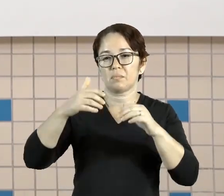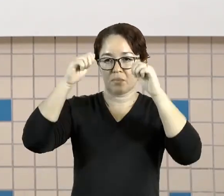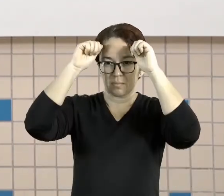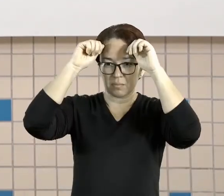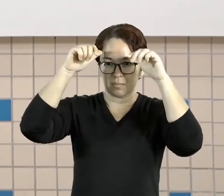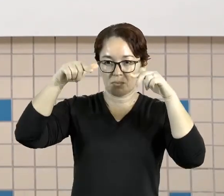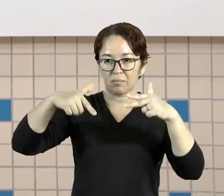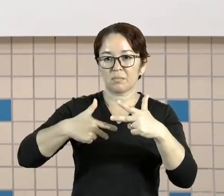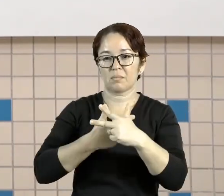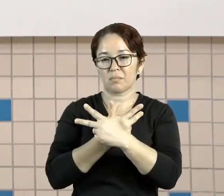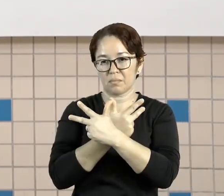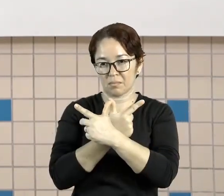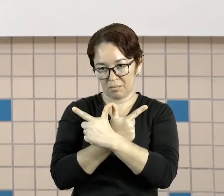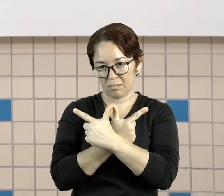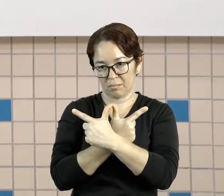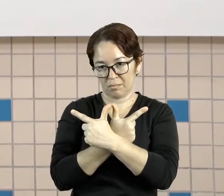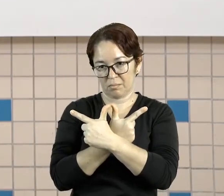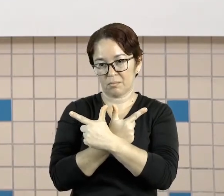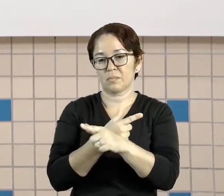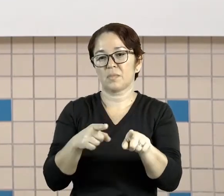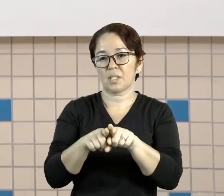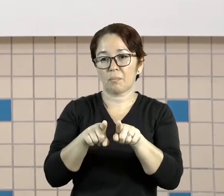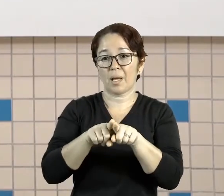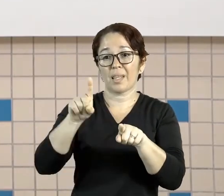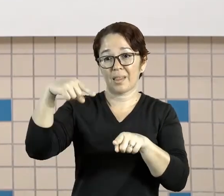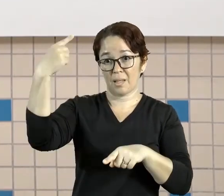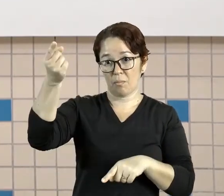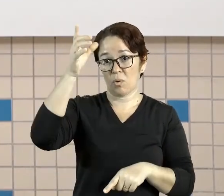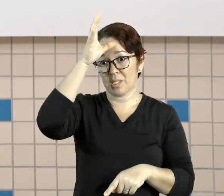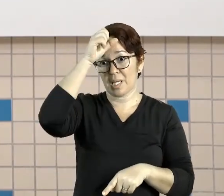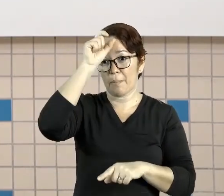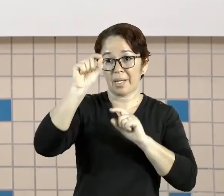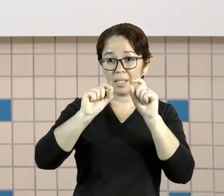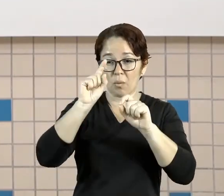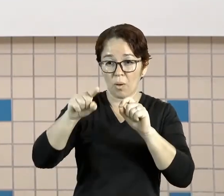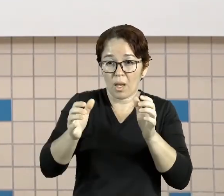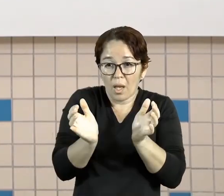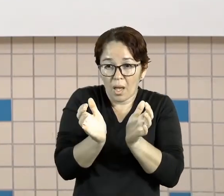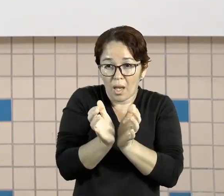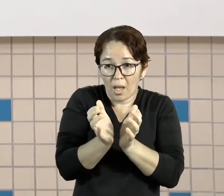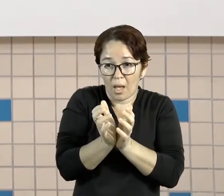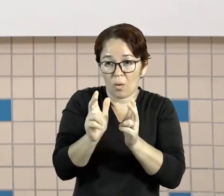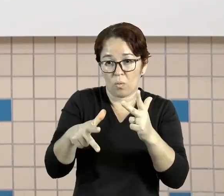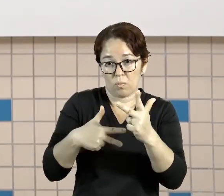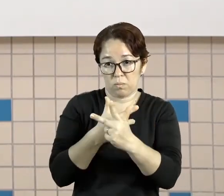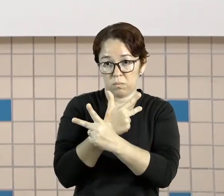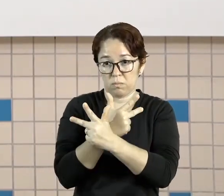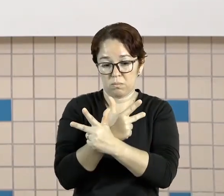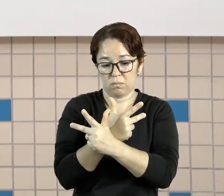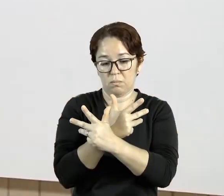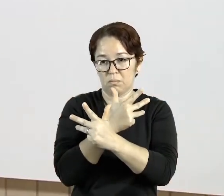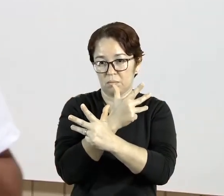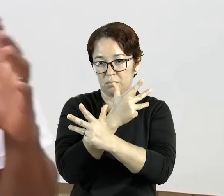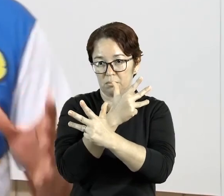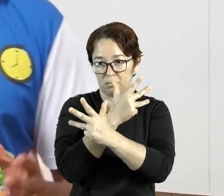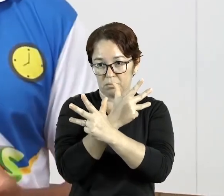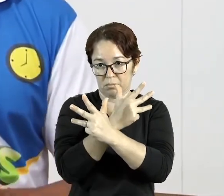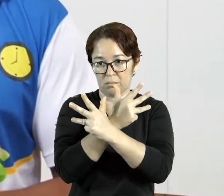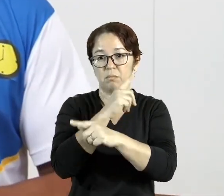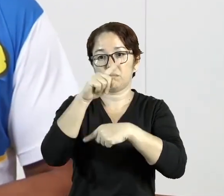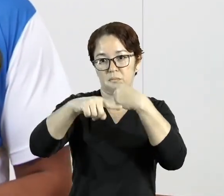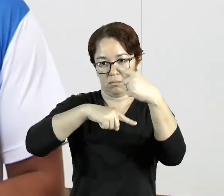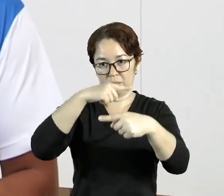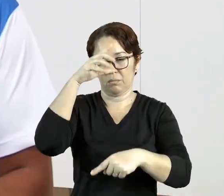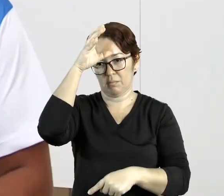Não perca, eu tenho muita coisa guardada para vocês, tenho muitas curiosidades e conhecimento para poder estar passando para cada um de vocês. Agradeço muito,